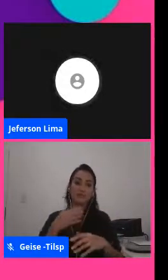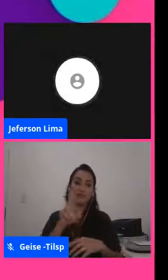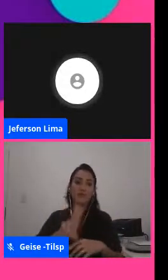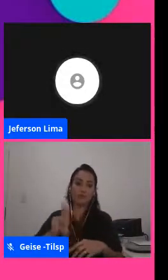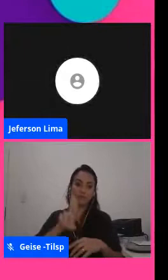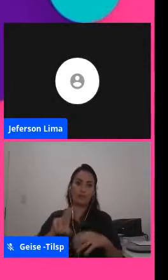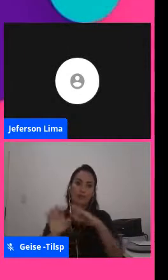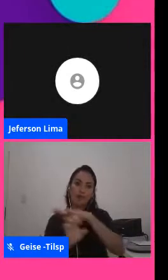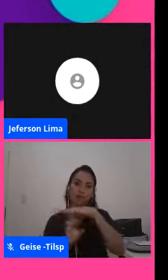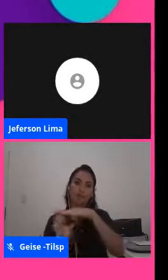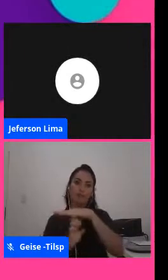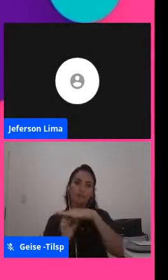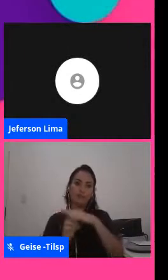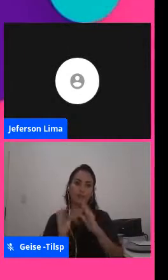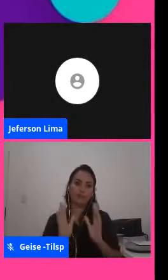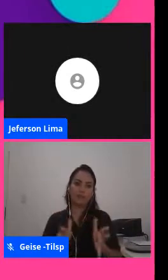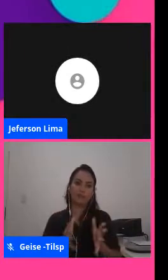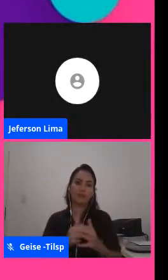o seguinte.